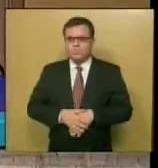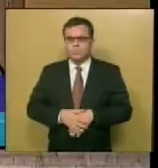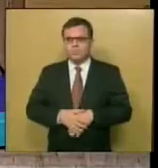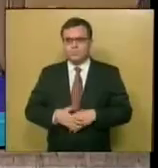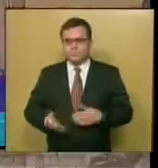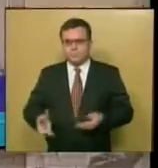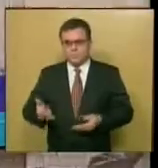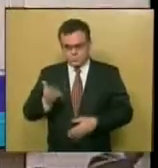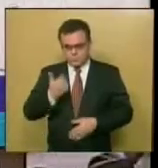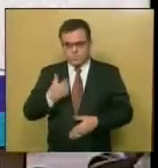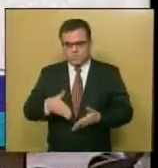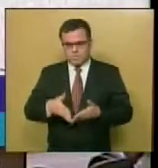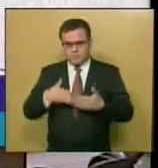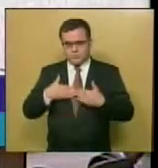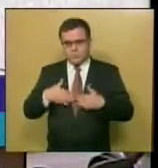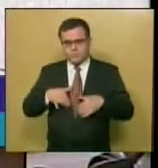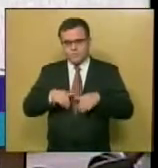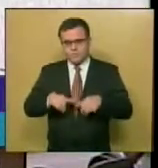Mercadinho.